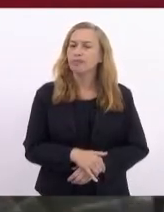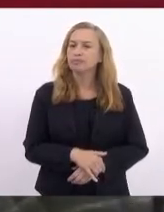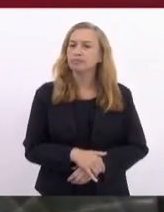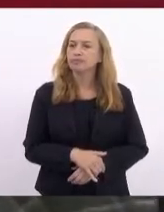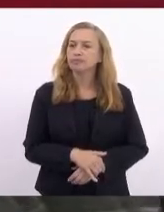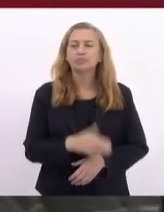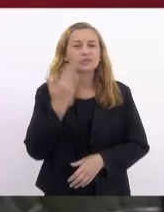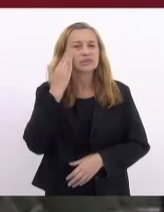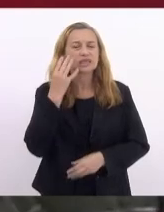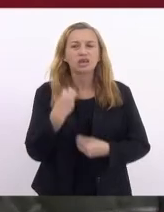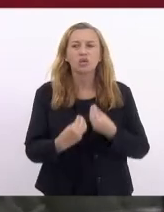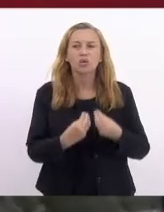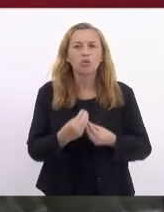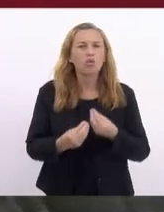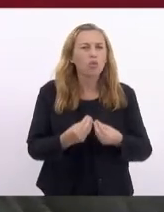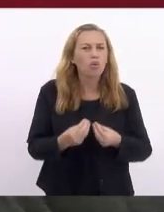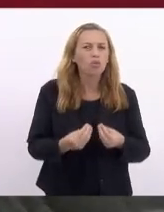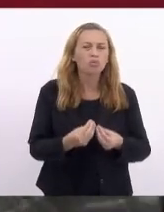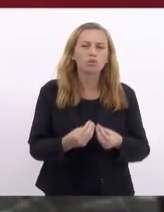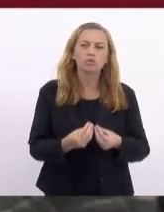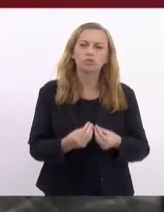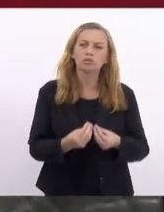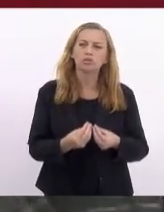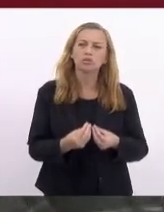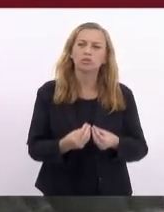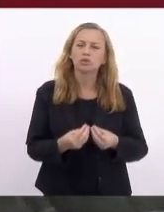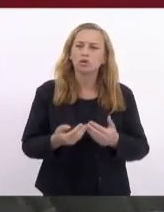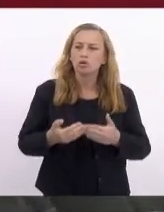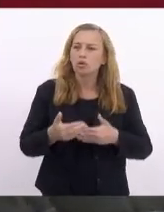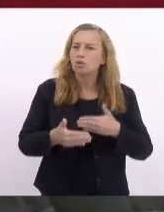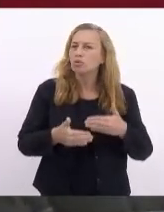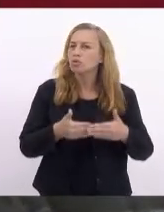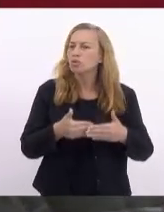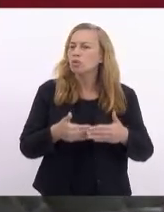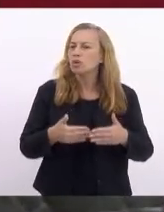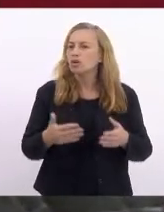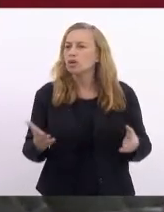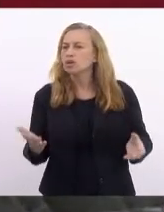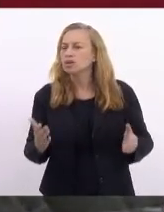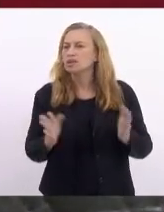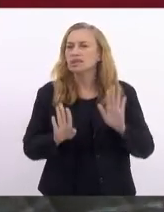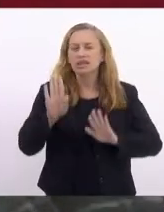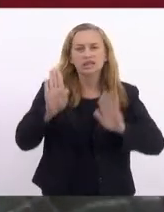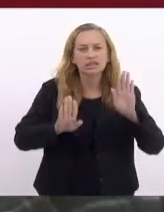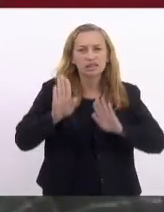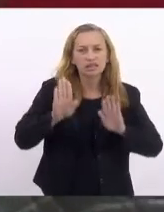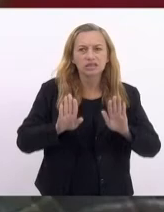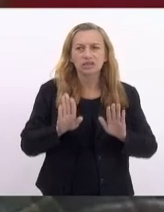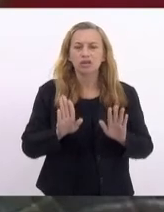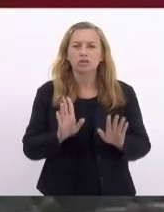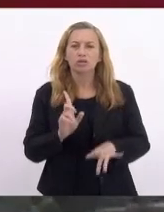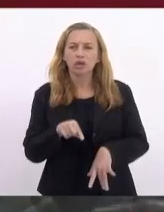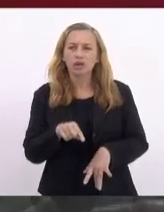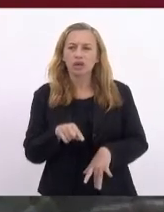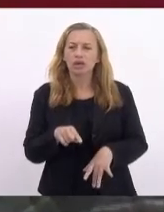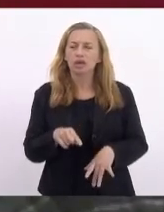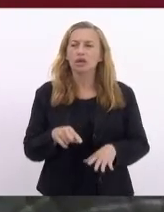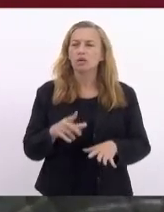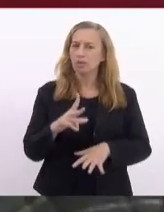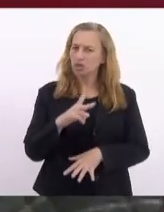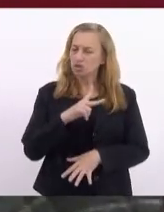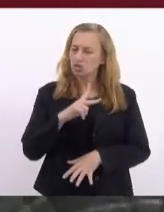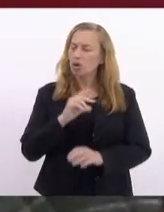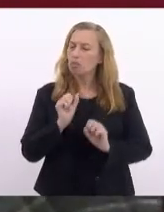entender como desnecessário o procedimento licitatório prévio, desde que o particular